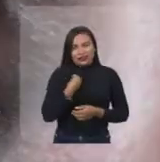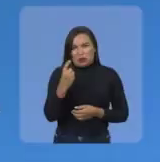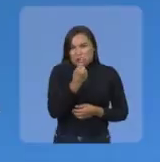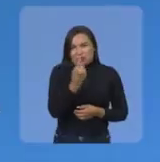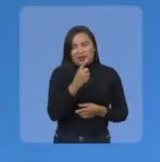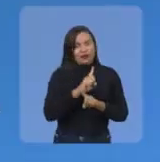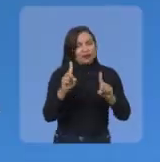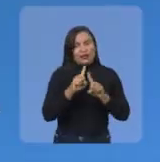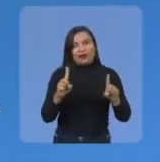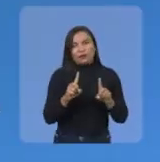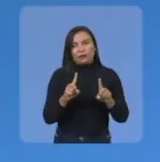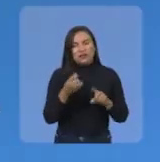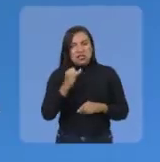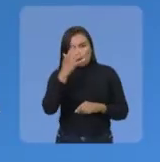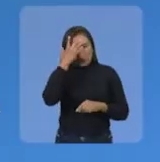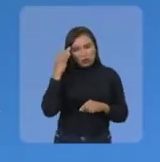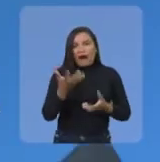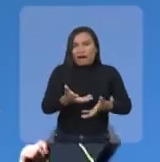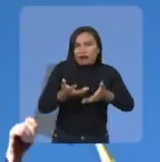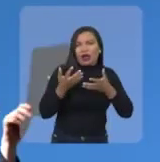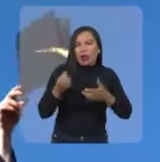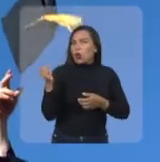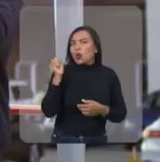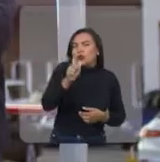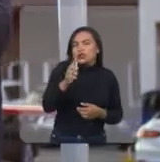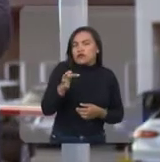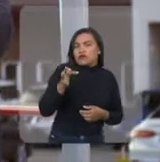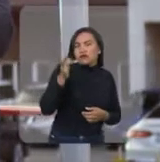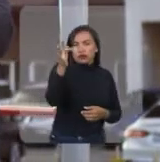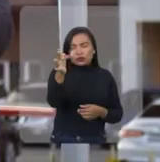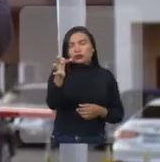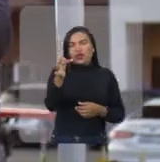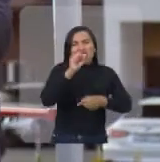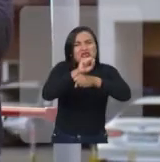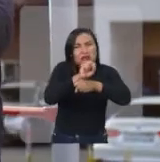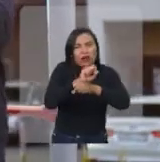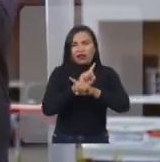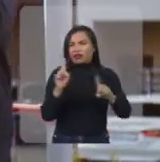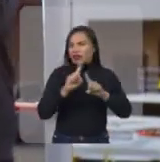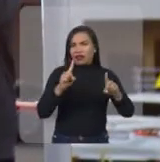Quem quer chegar ao topo não pode apenas ficar esperando. É preciso subir